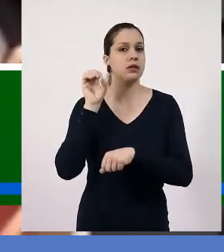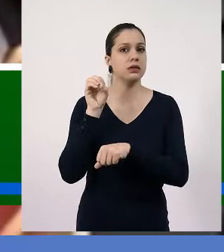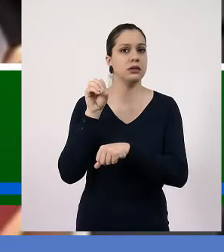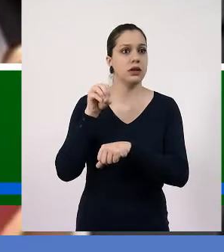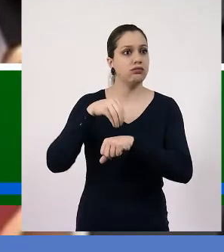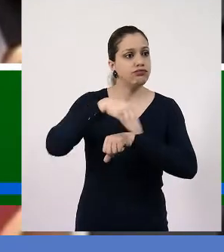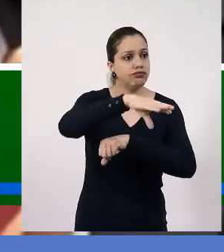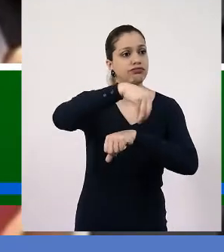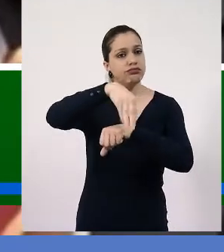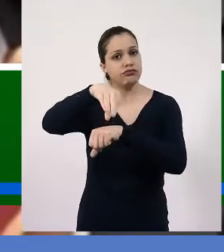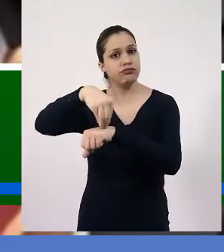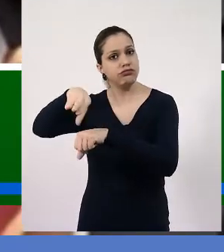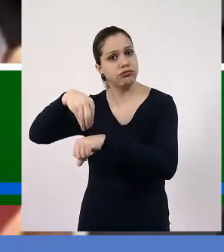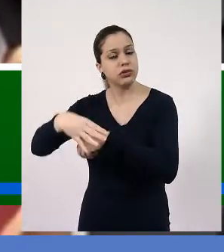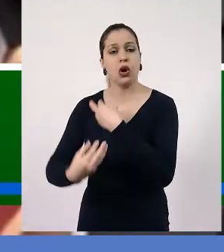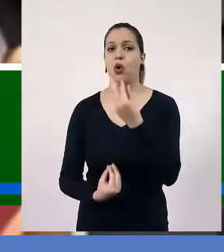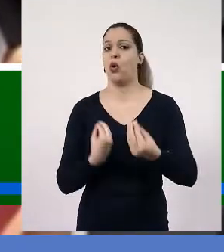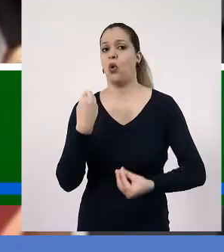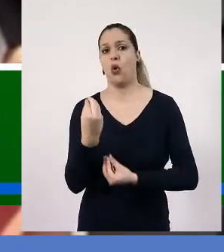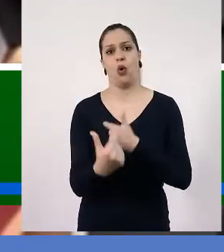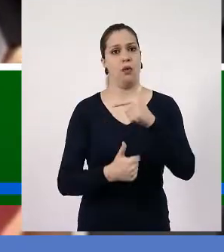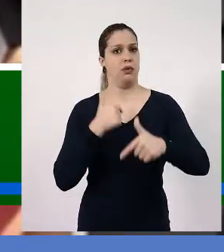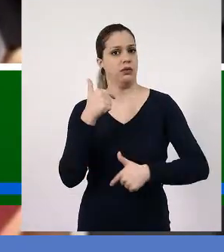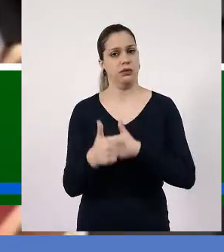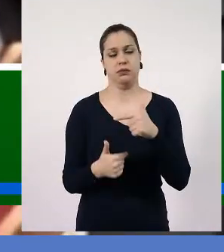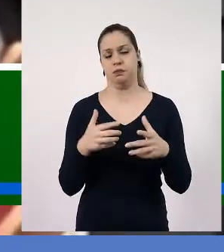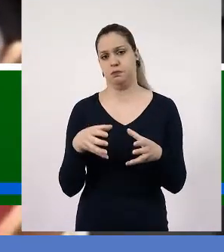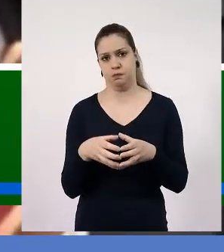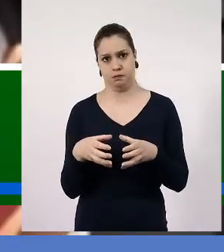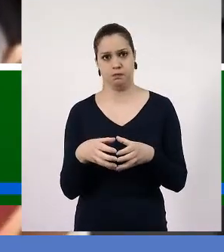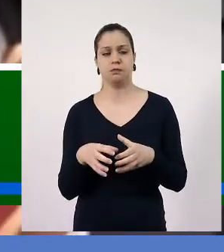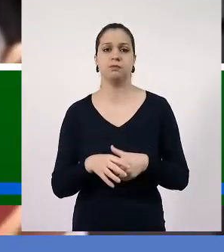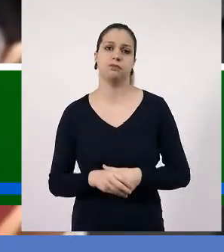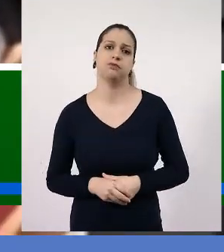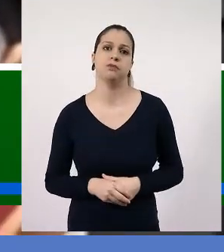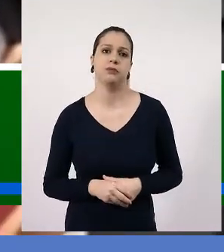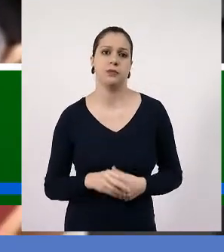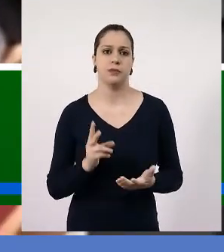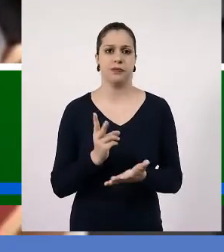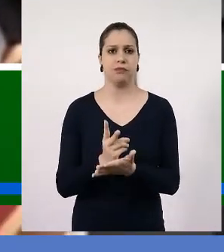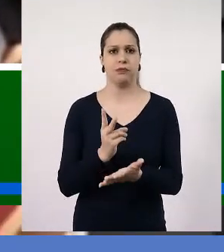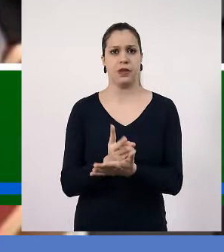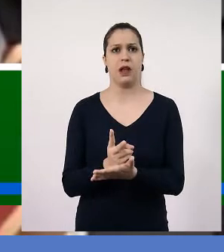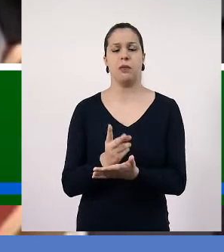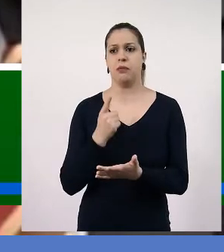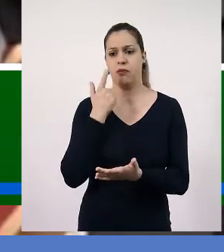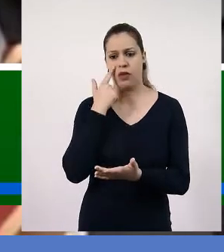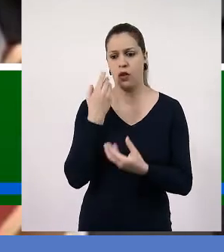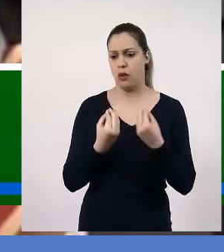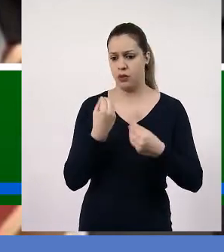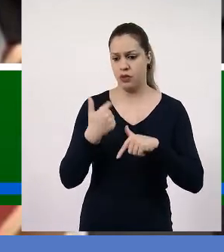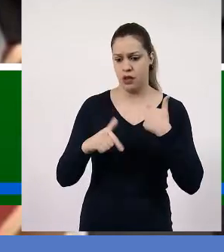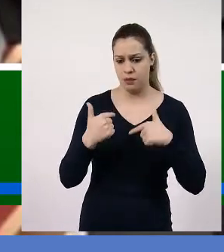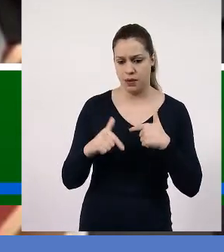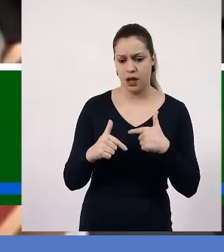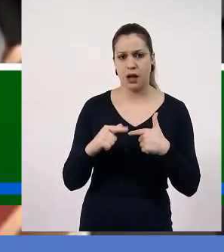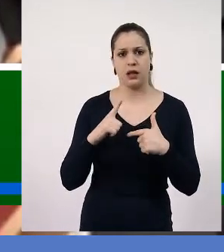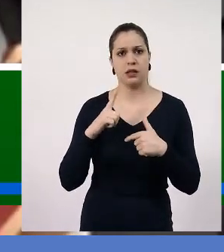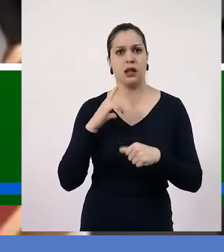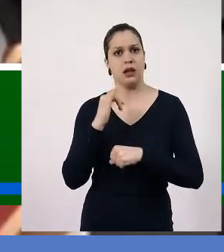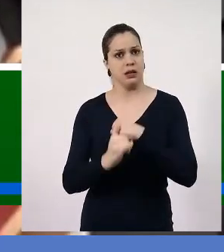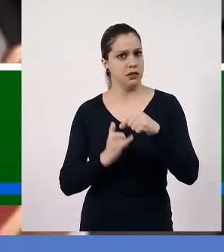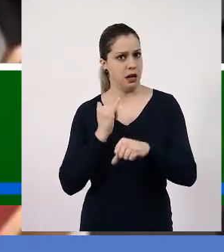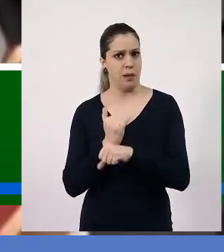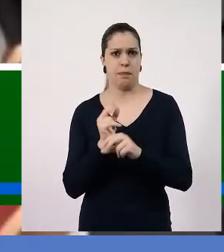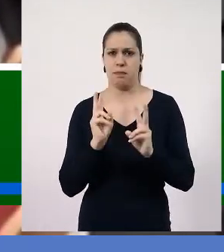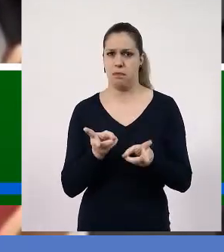pudessem saber realmente a atuação da Comissão de Constituição e Justiça. Não era tirando nem um demérito, nem um trabalho, nem demérito,